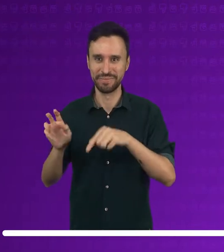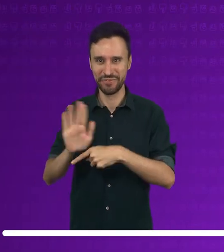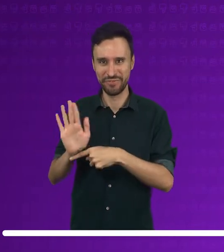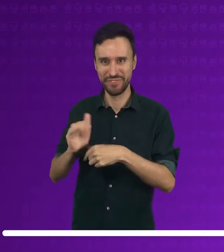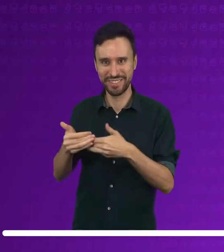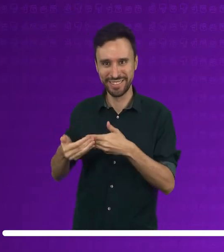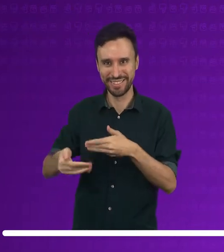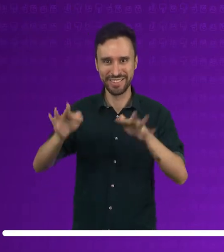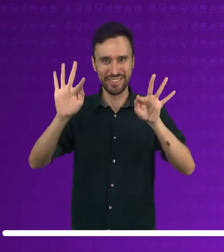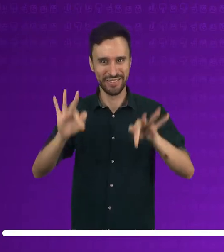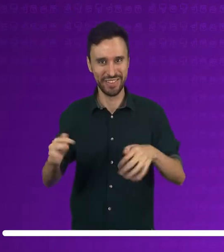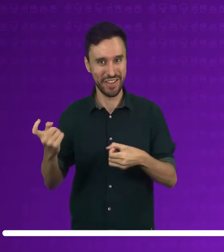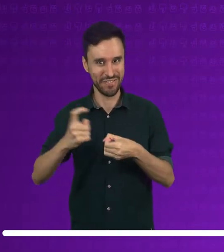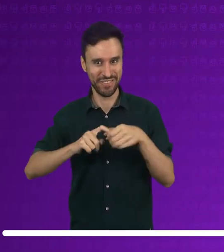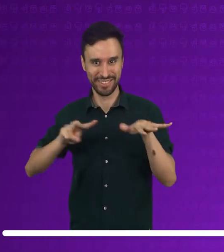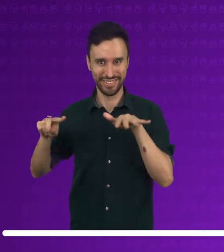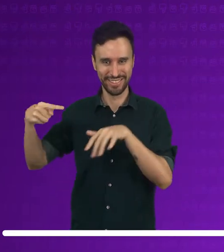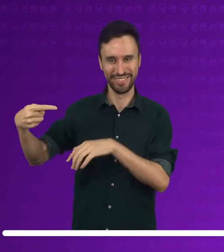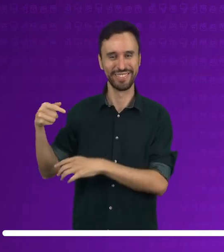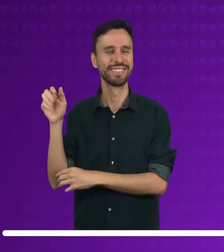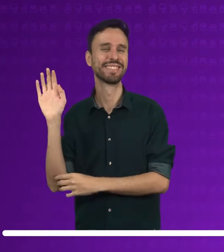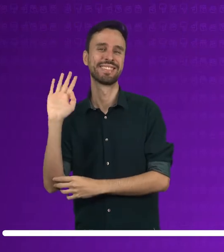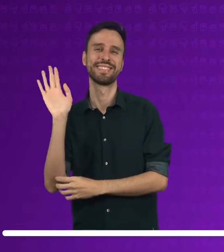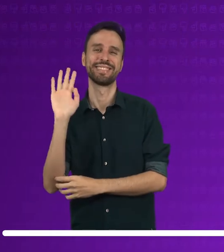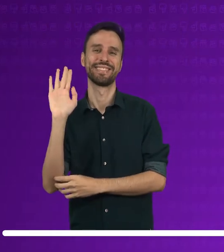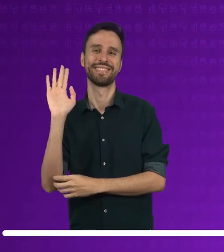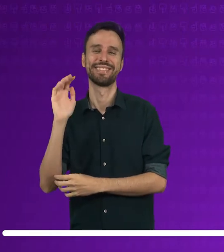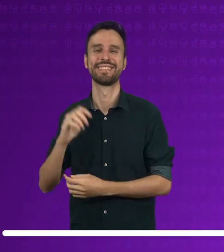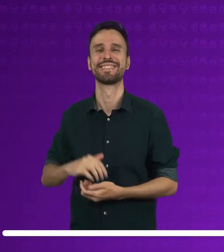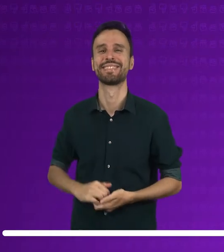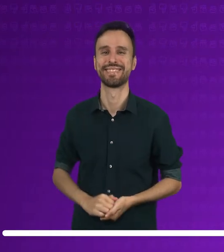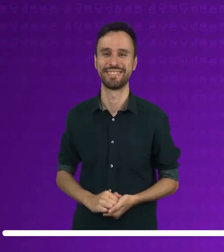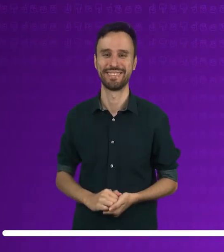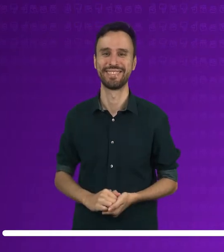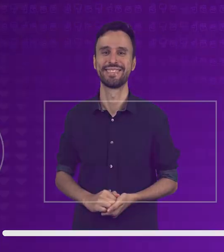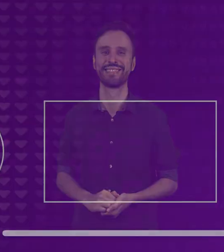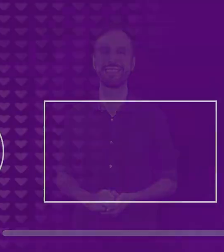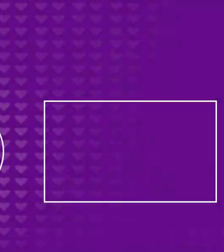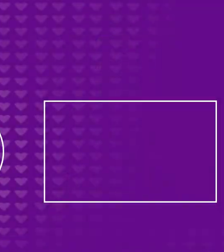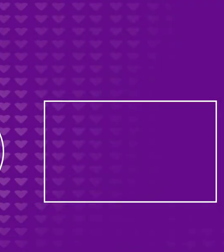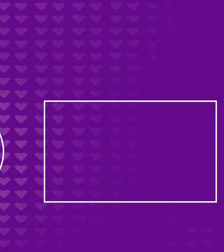O vídeo de hoje vai ficando por aqui e nós voltamos na próxima semana. Até lá!